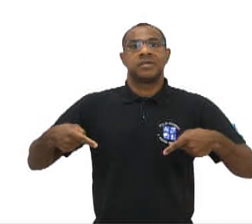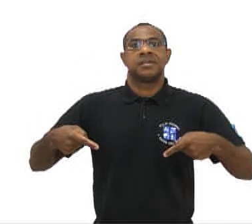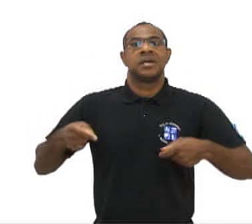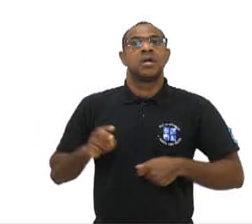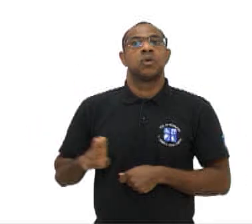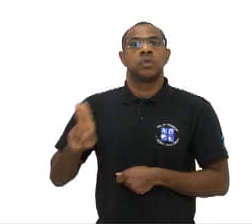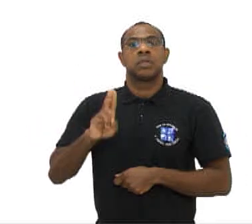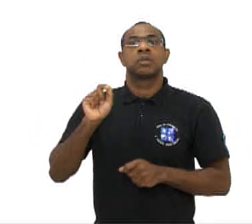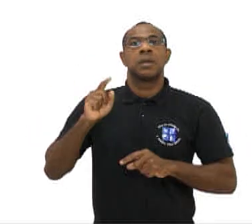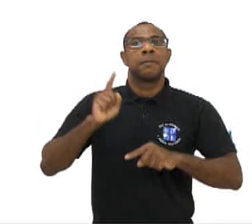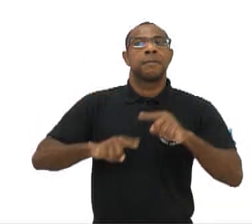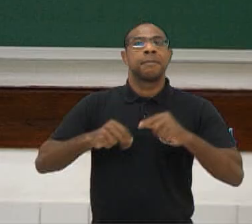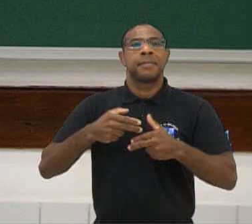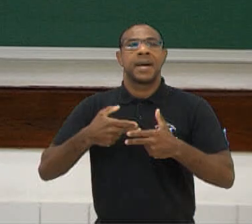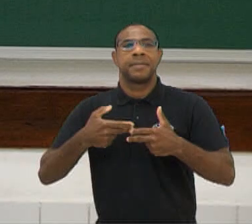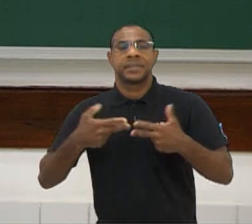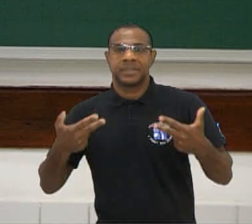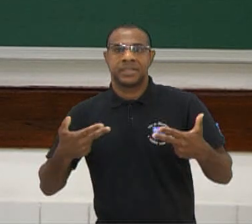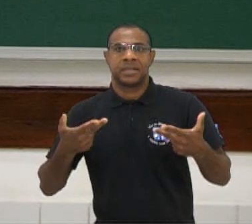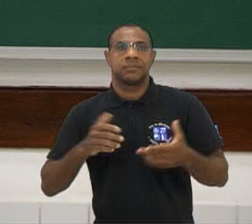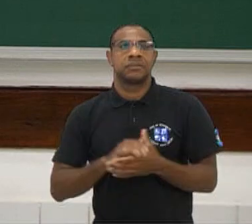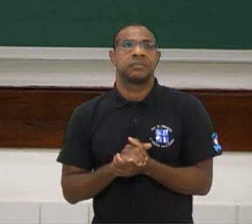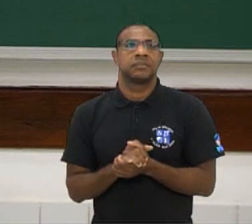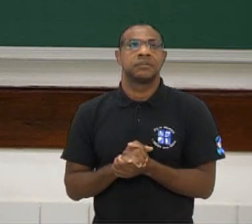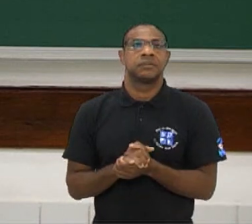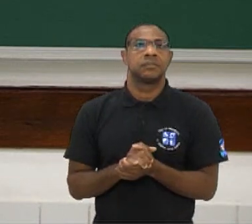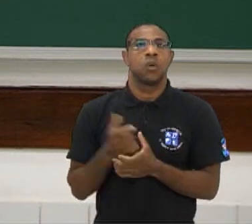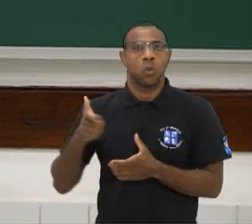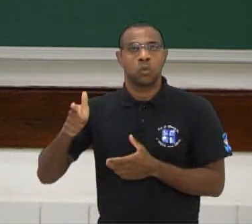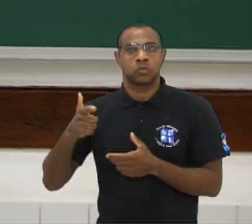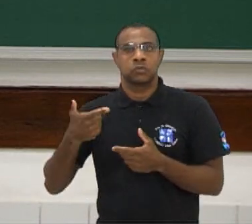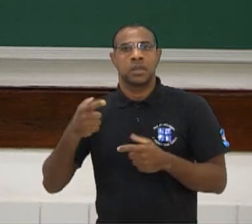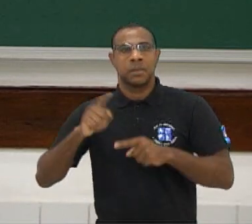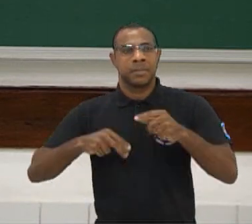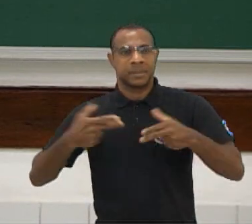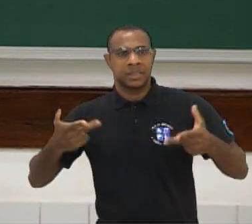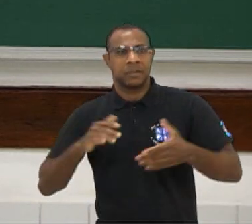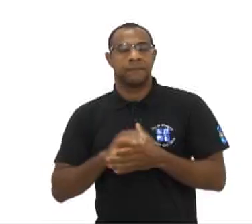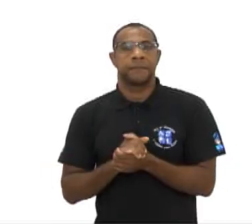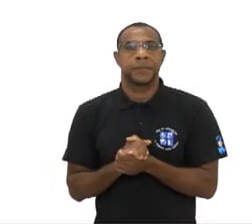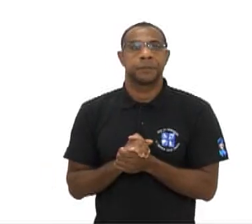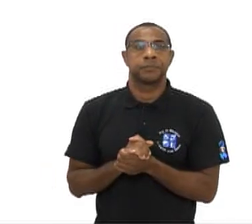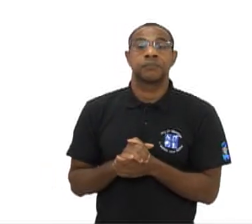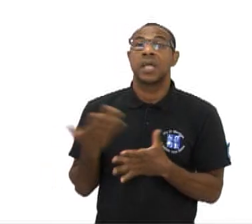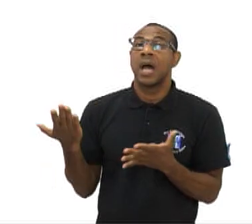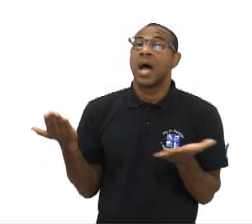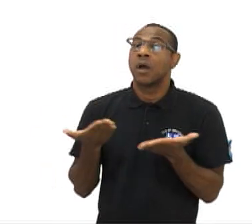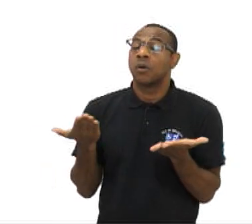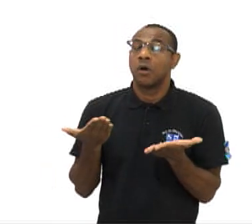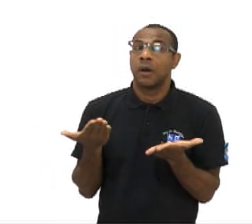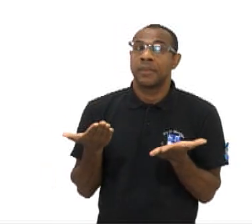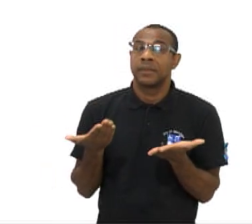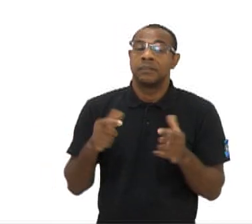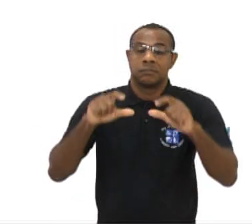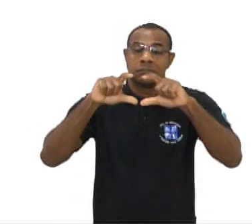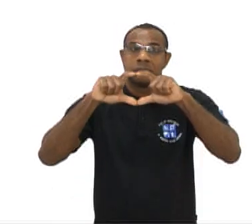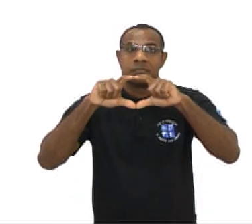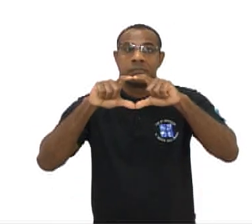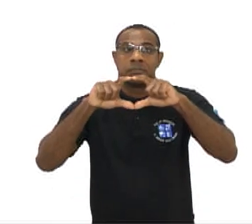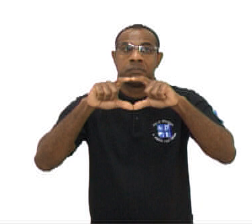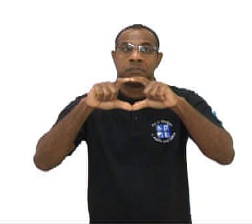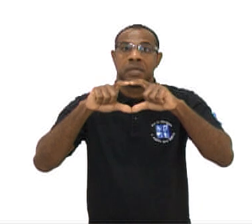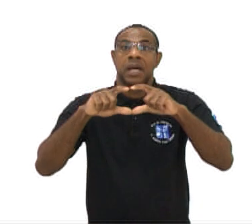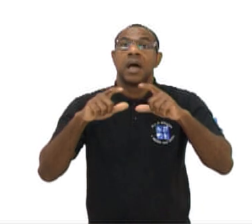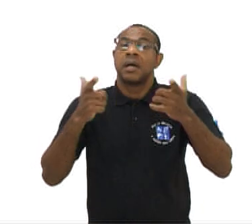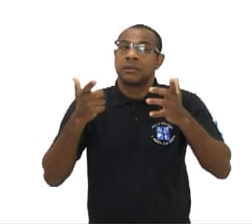usando material de amadores. Ele traz isso no texto. E de acordo com o articulista é a pessoa